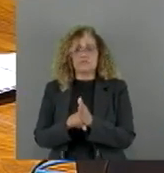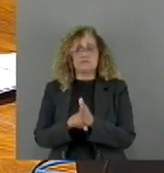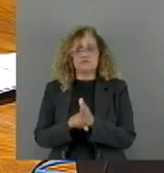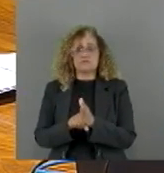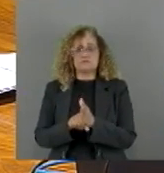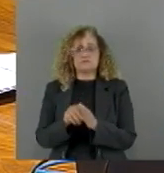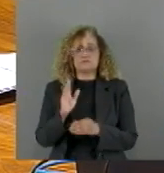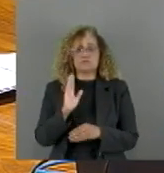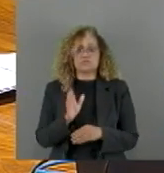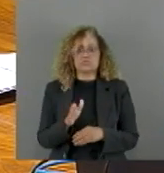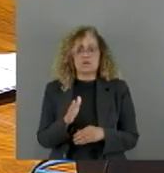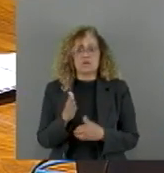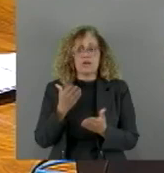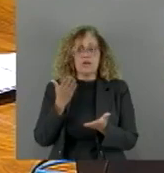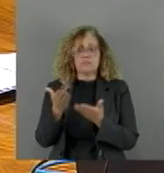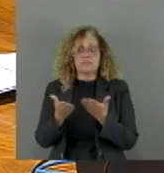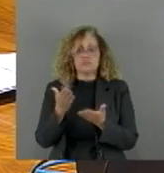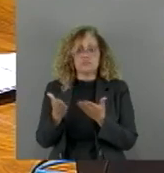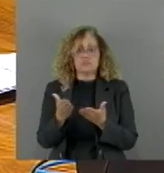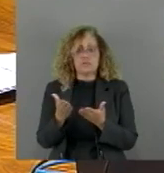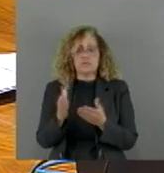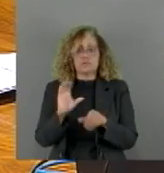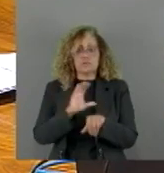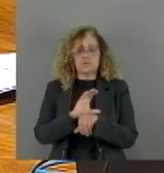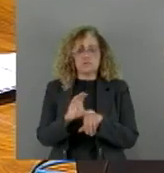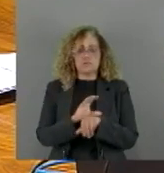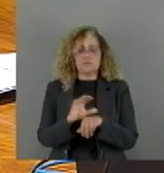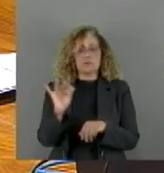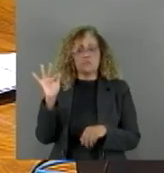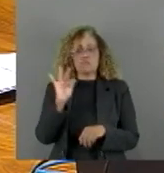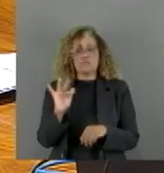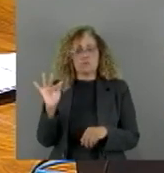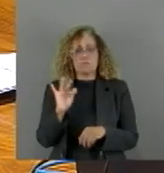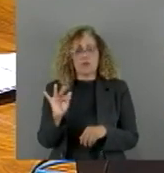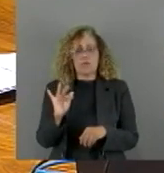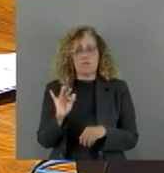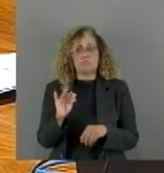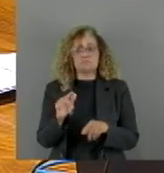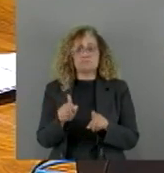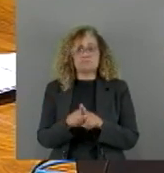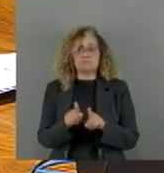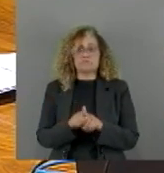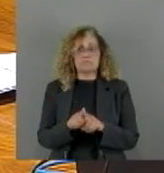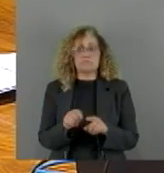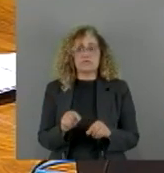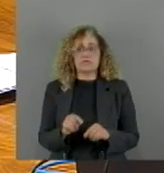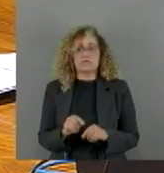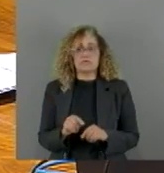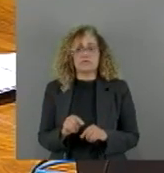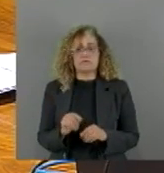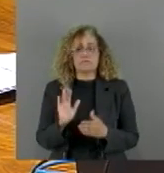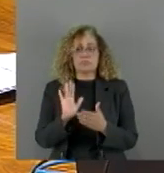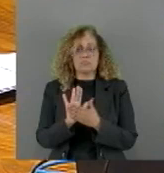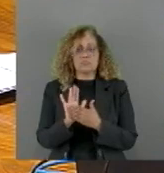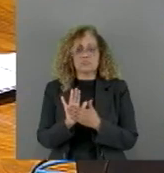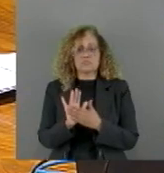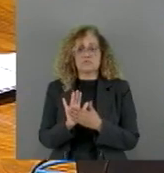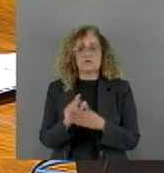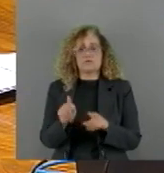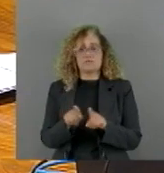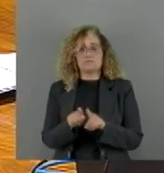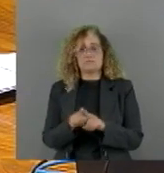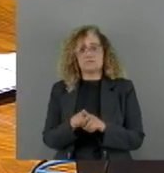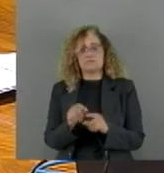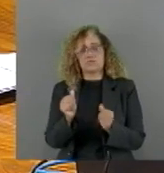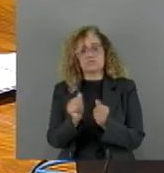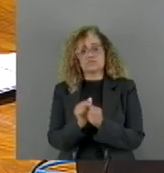Verificado o atendimento aos requisitos constitucionais formais, parecem igualmente inatingidos pelas proposições de qualquer dispositivo